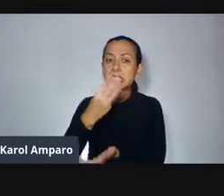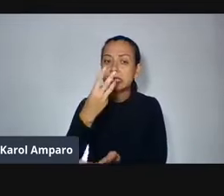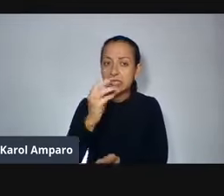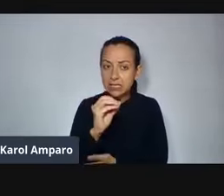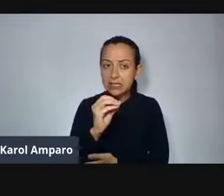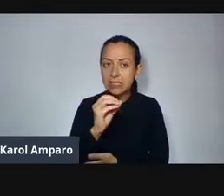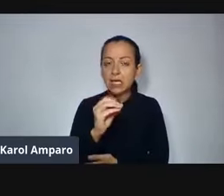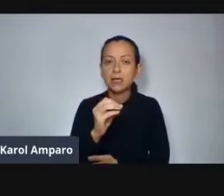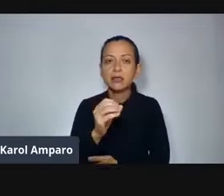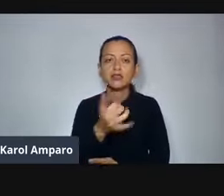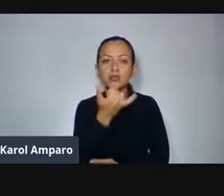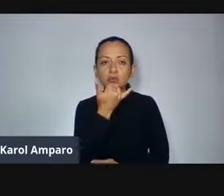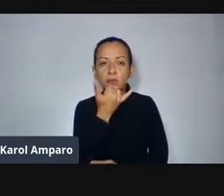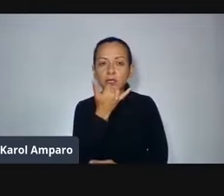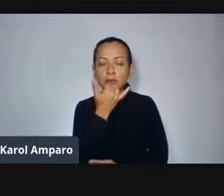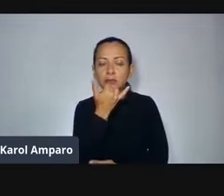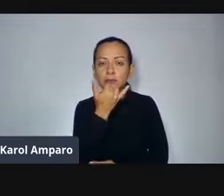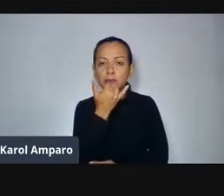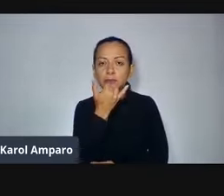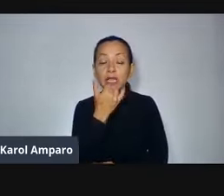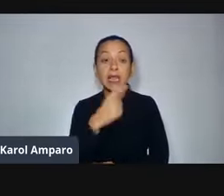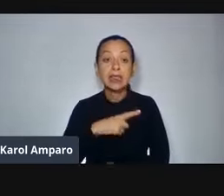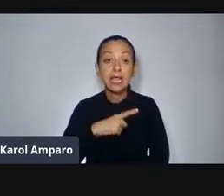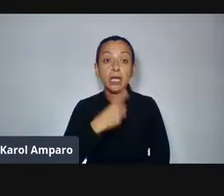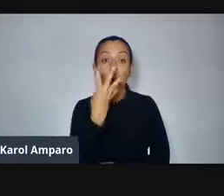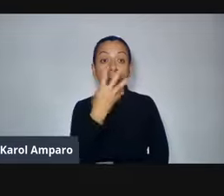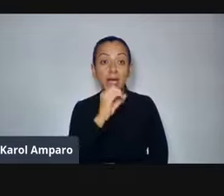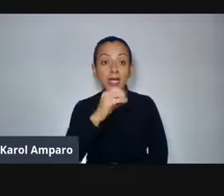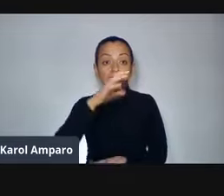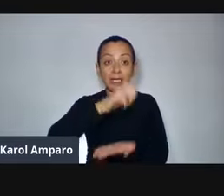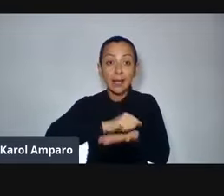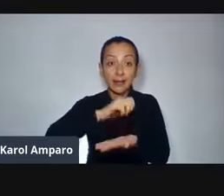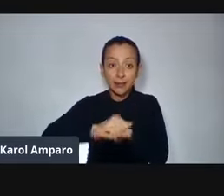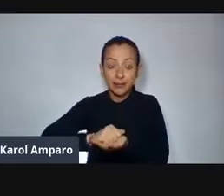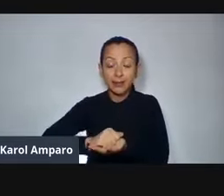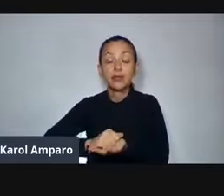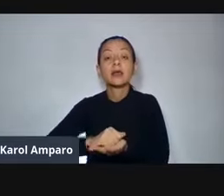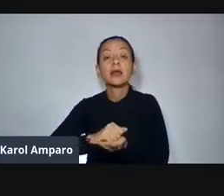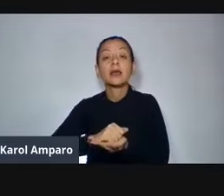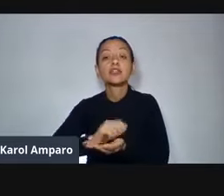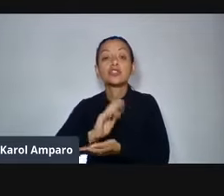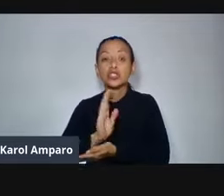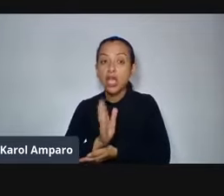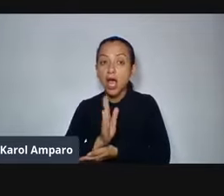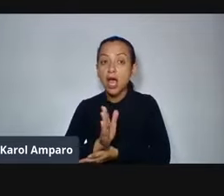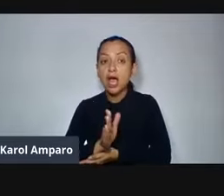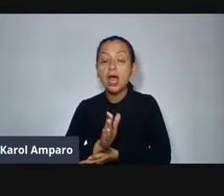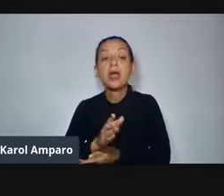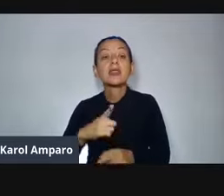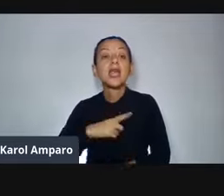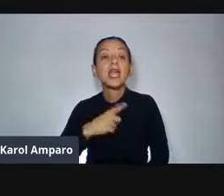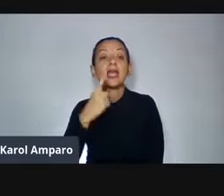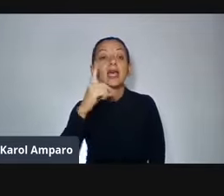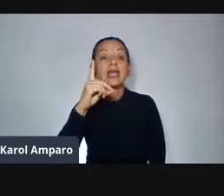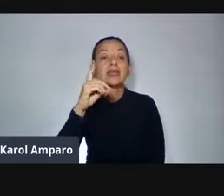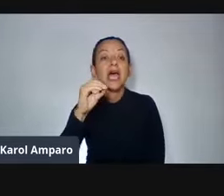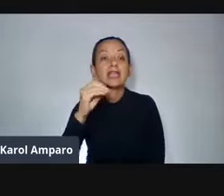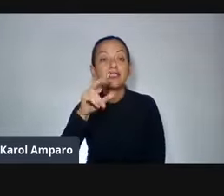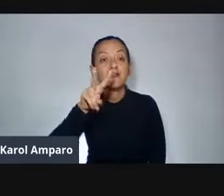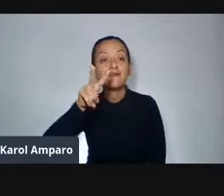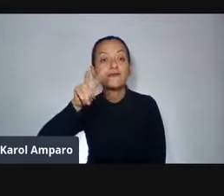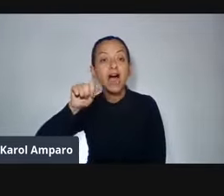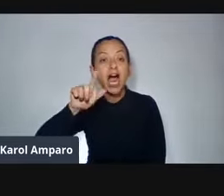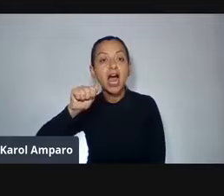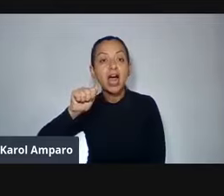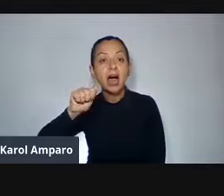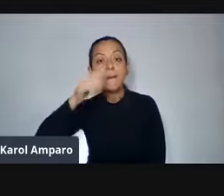gente tem, não, 20, já temos 40 inscritos e temos mais 10 vagas para quem quiser